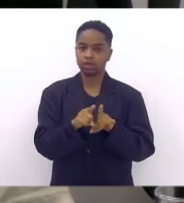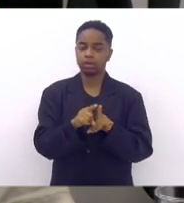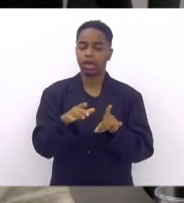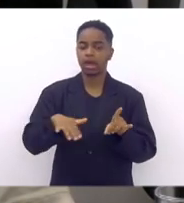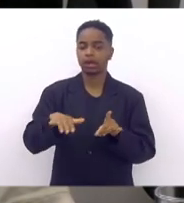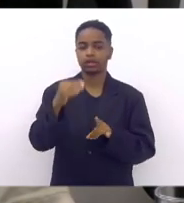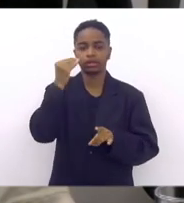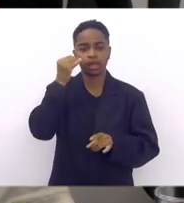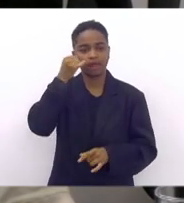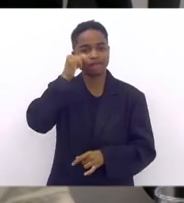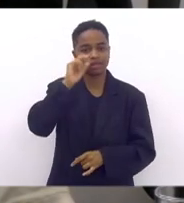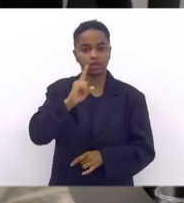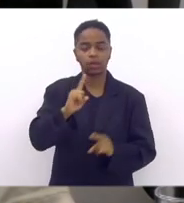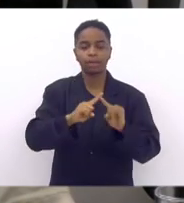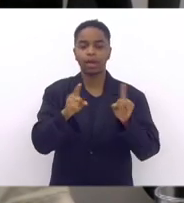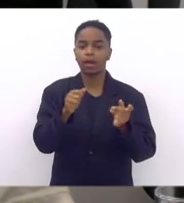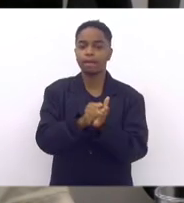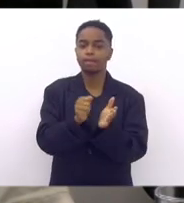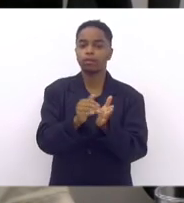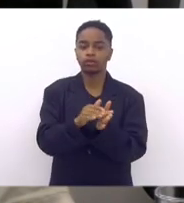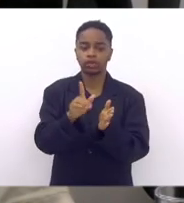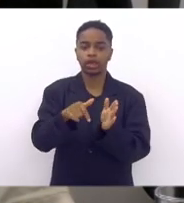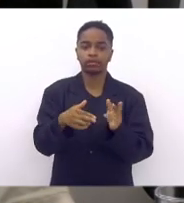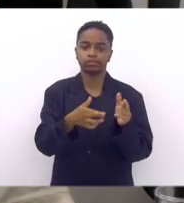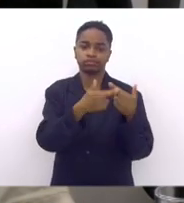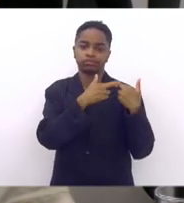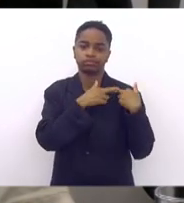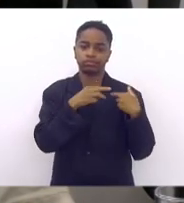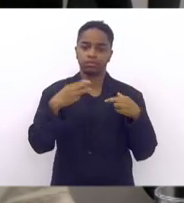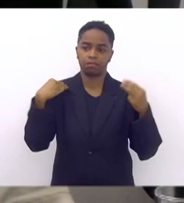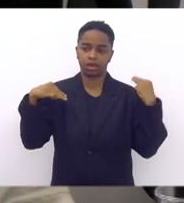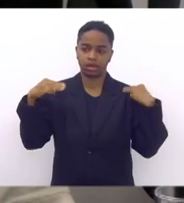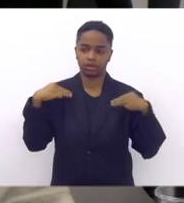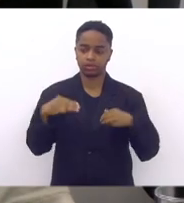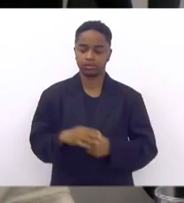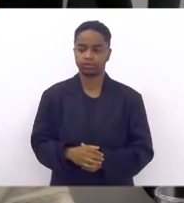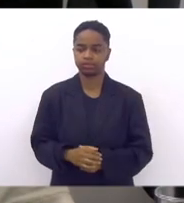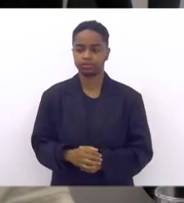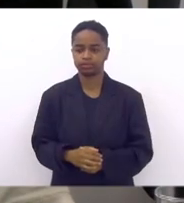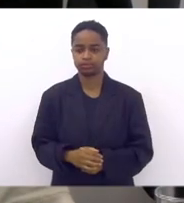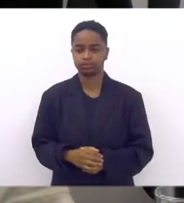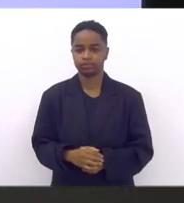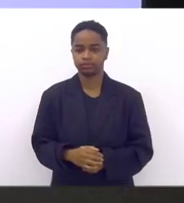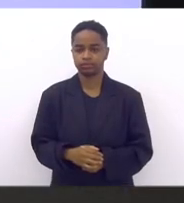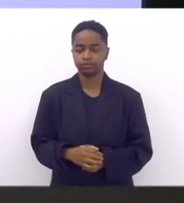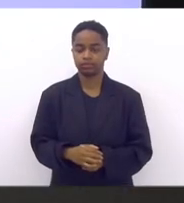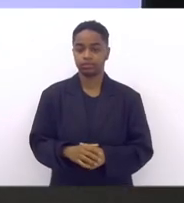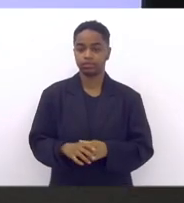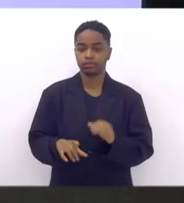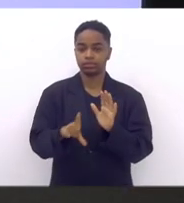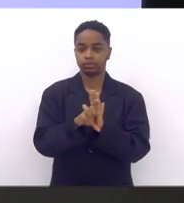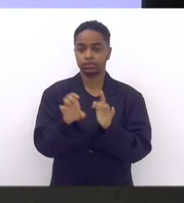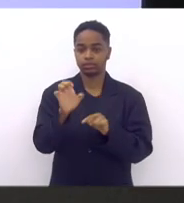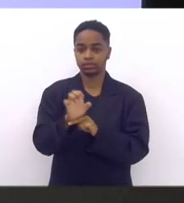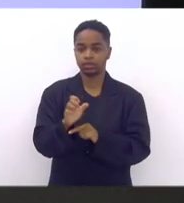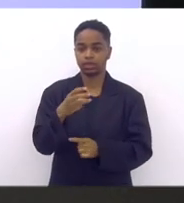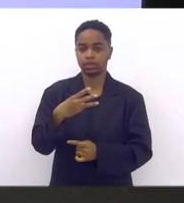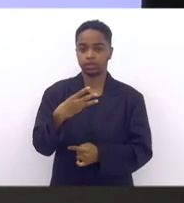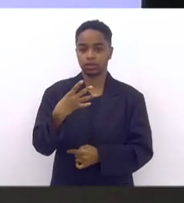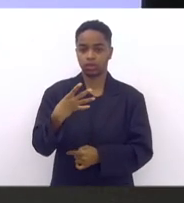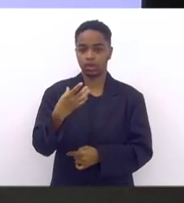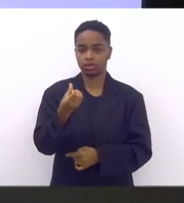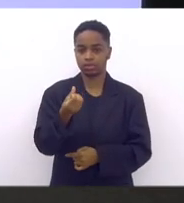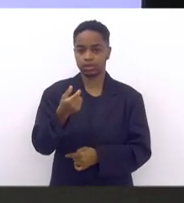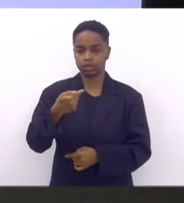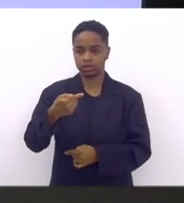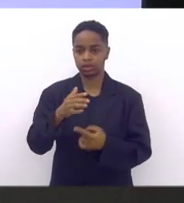prevenção mas a multa por embarcação e a Marinha né próximo por favor a lei estadual 3467 Ela traz